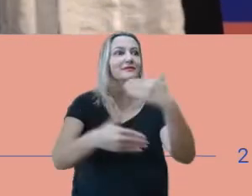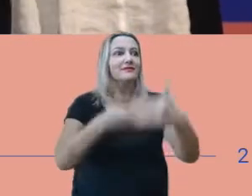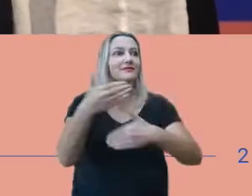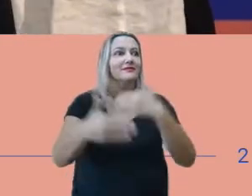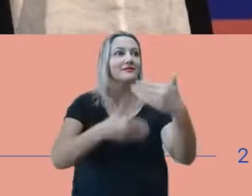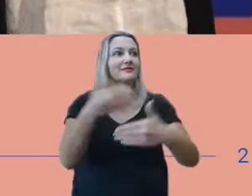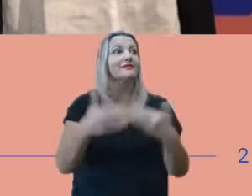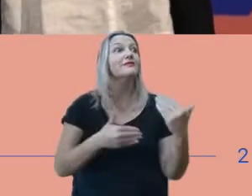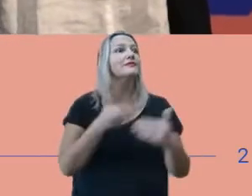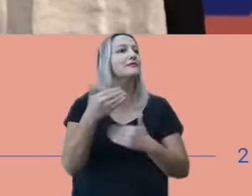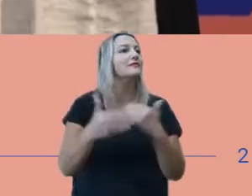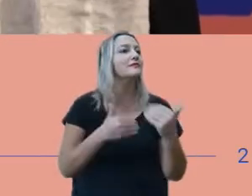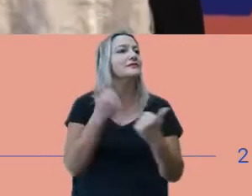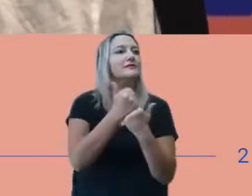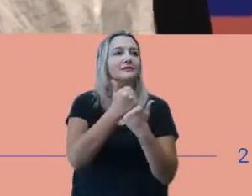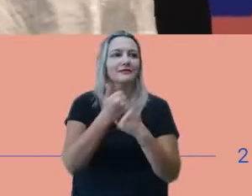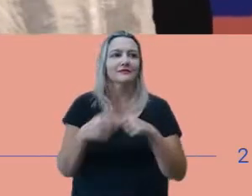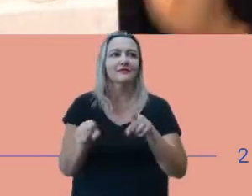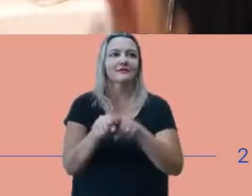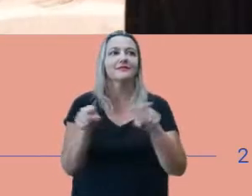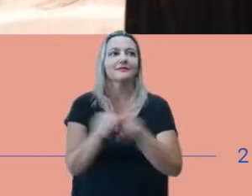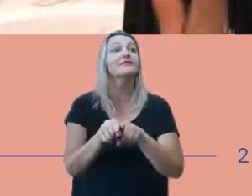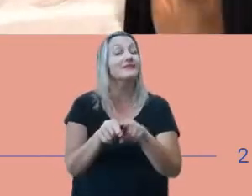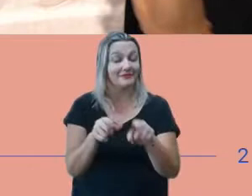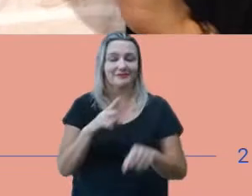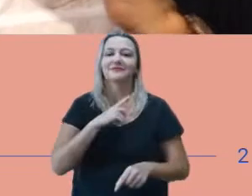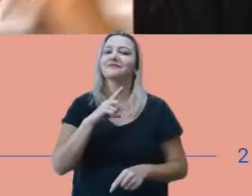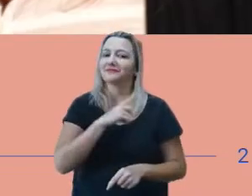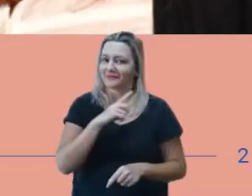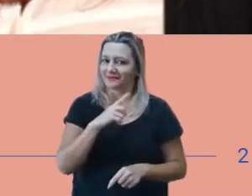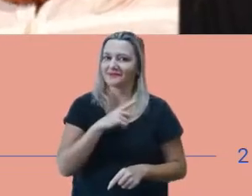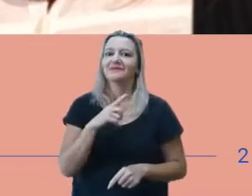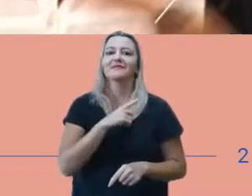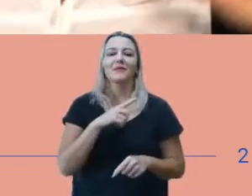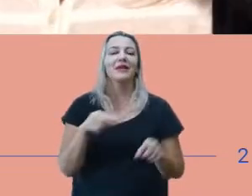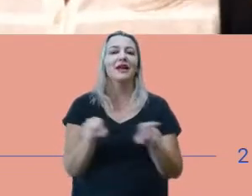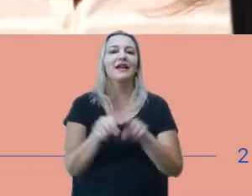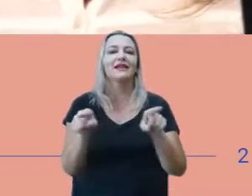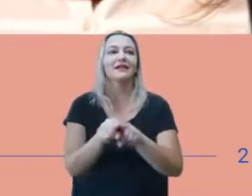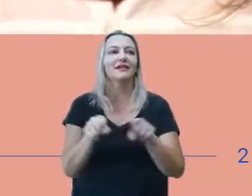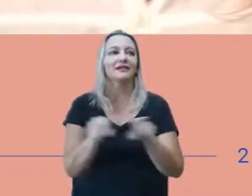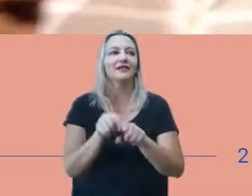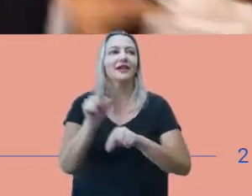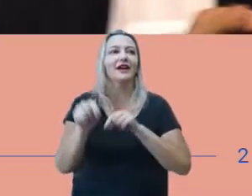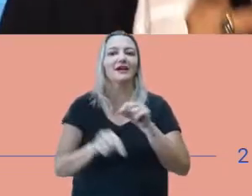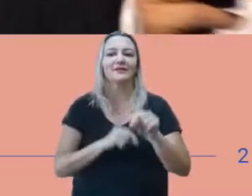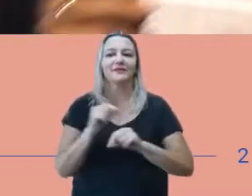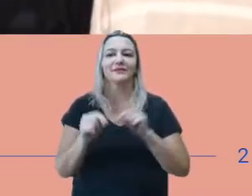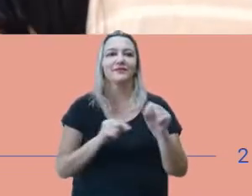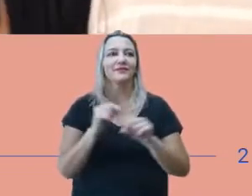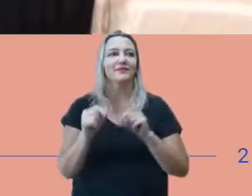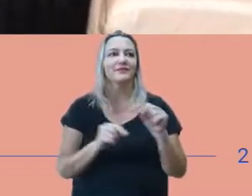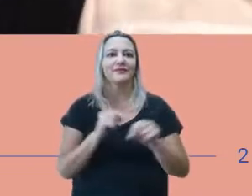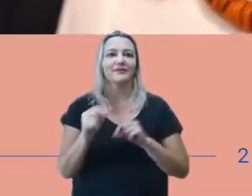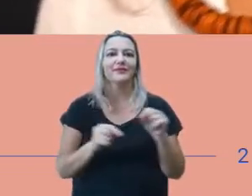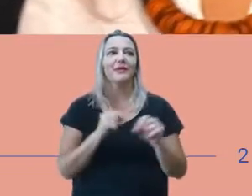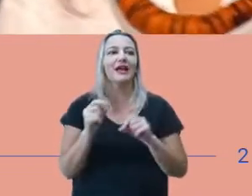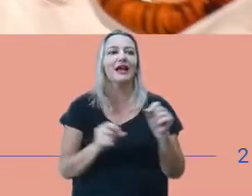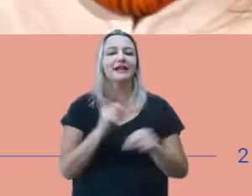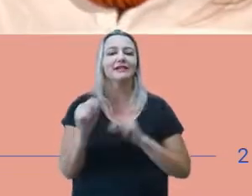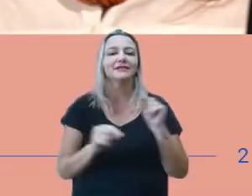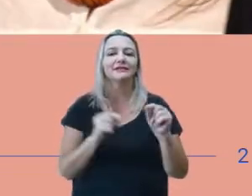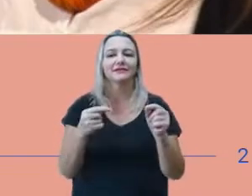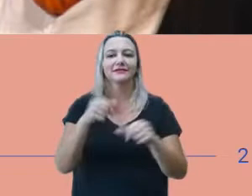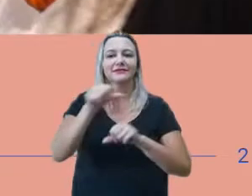vem para solucionar os problemas da economia linear ela vem para mudar o sistema e